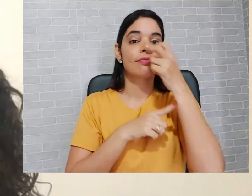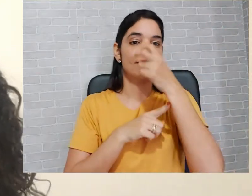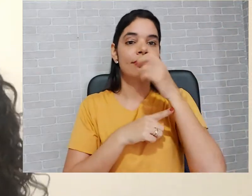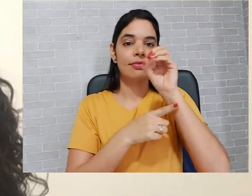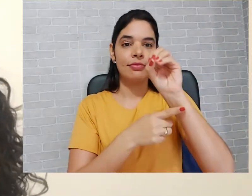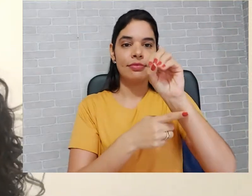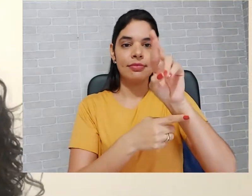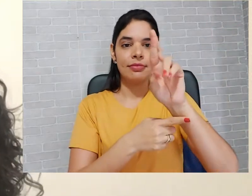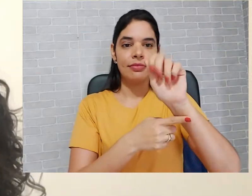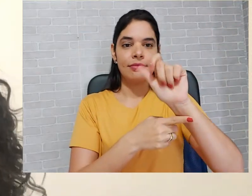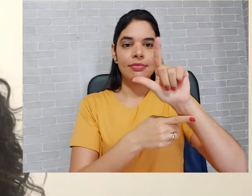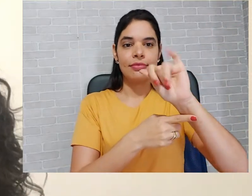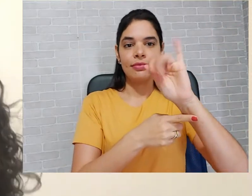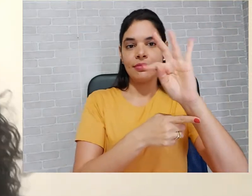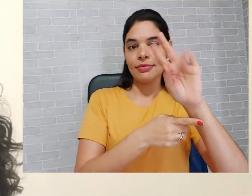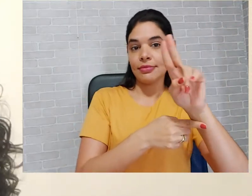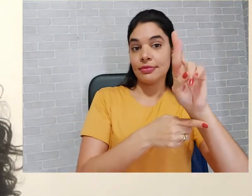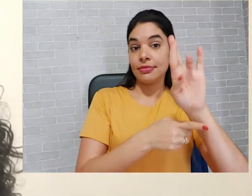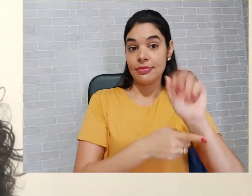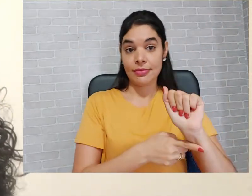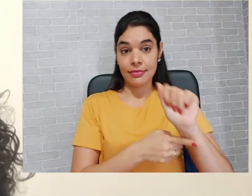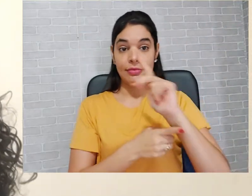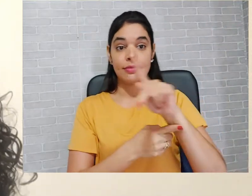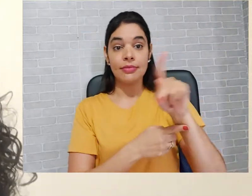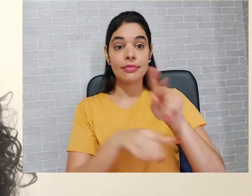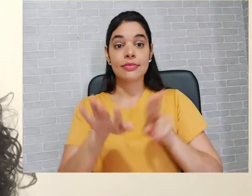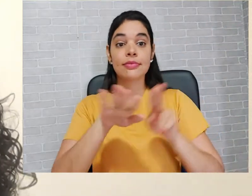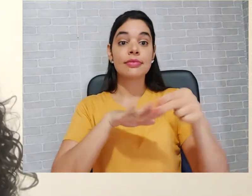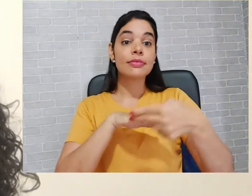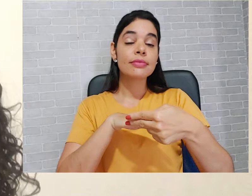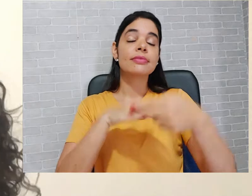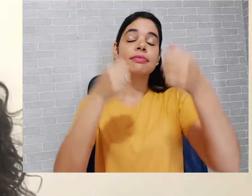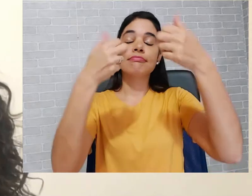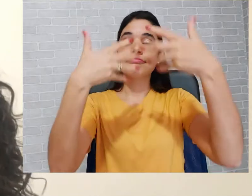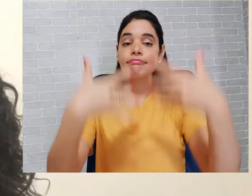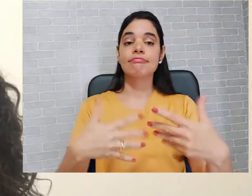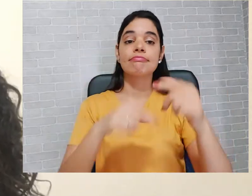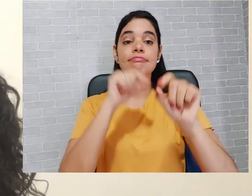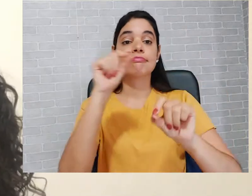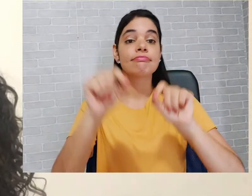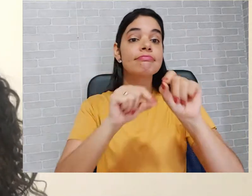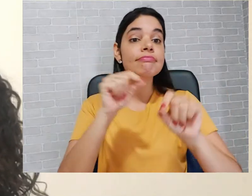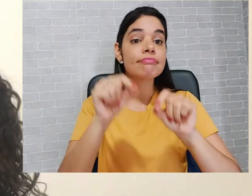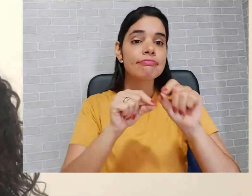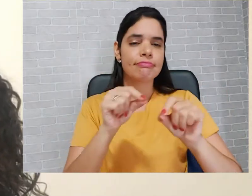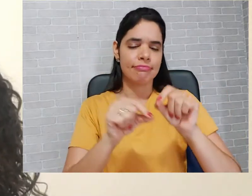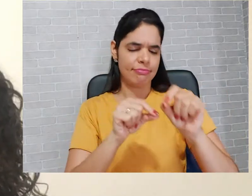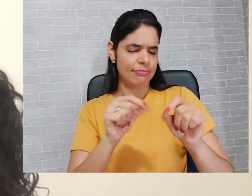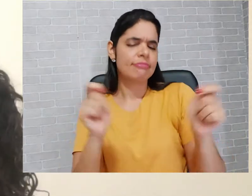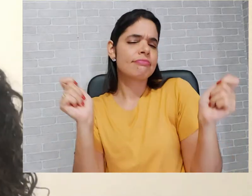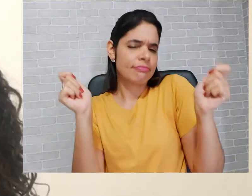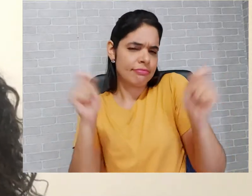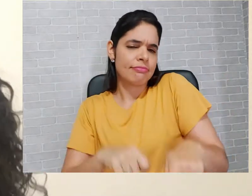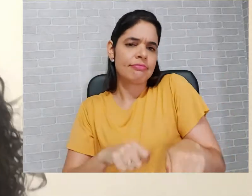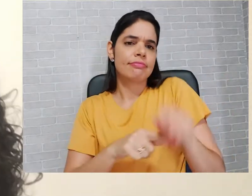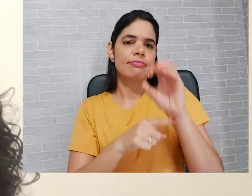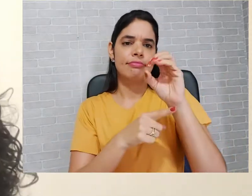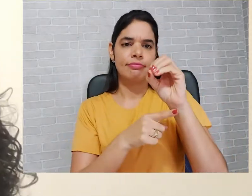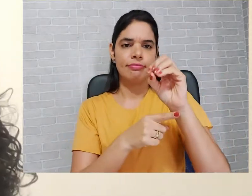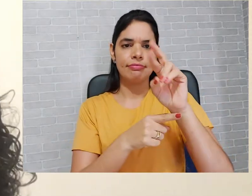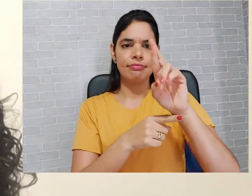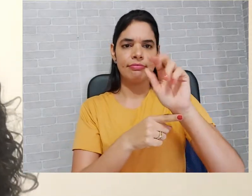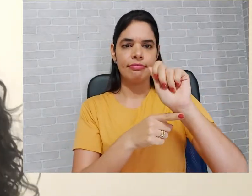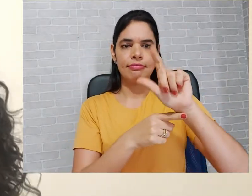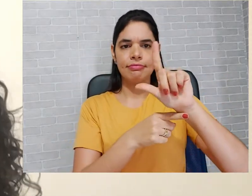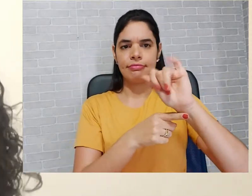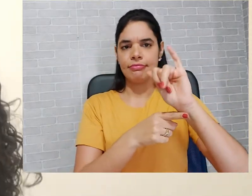oralitura, passou a usar esse termo, que é o professor haitiano Ernest Merville. Então, nós podemos dizer que a